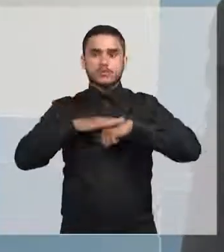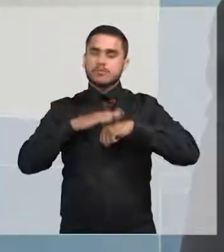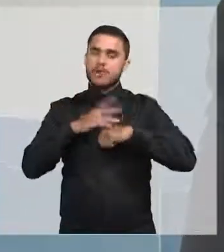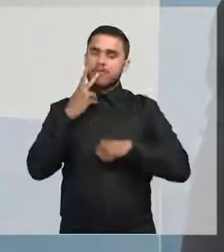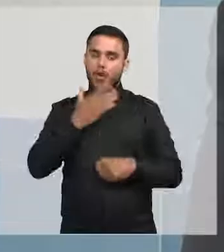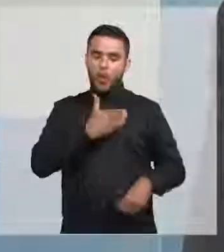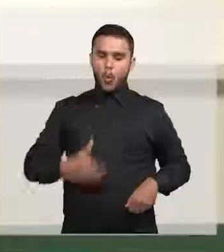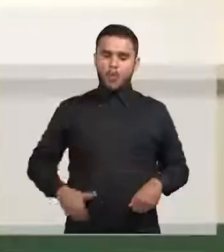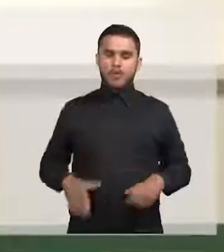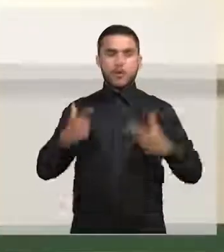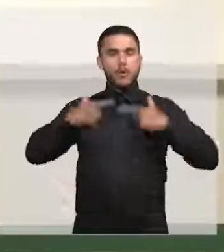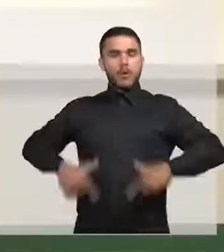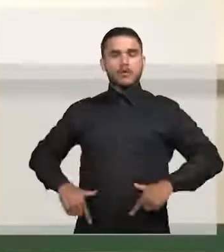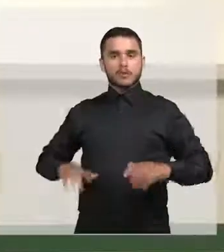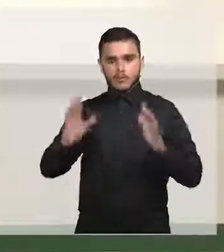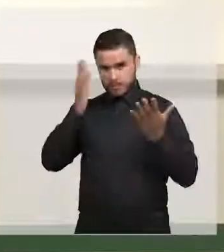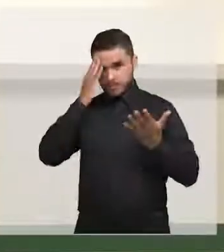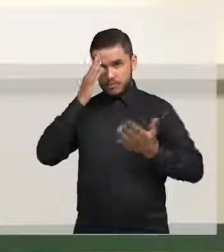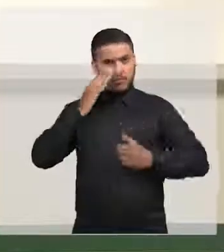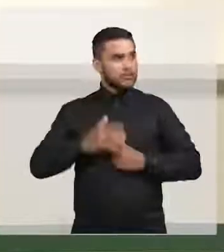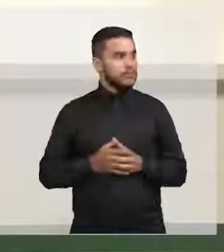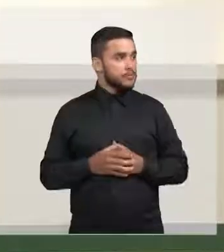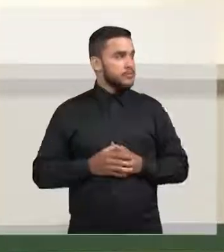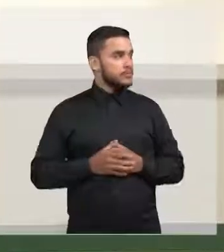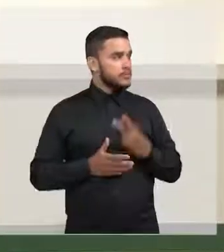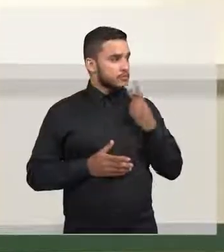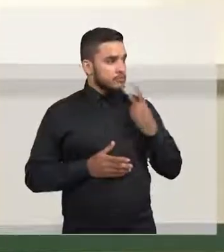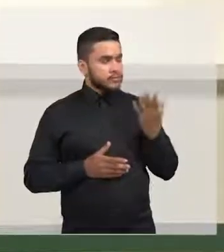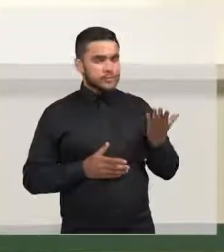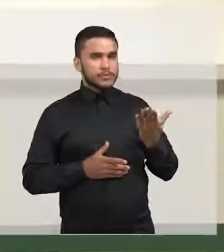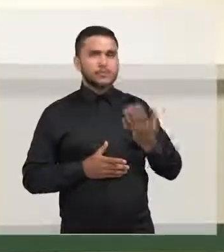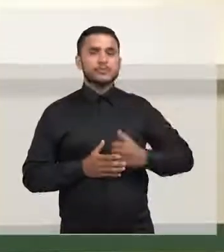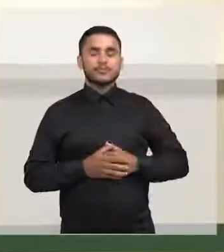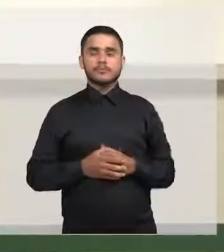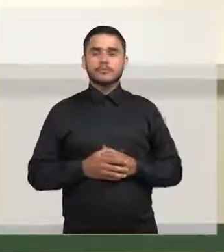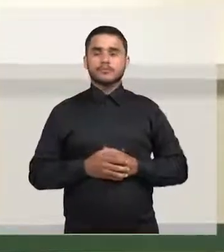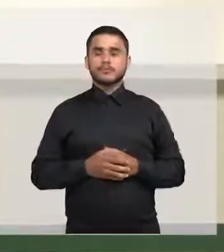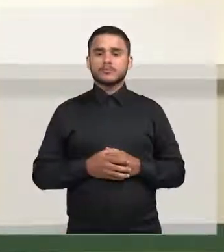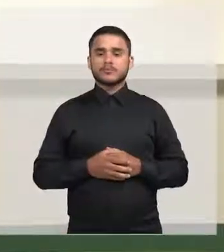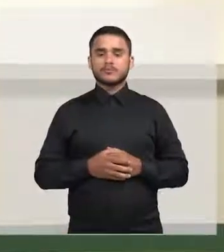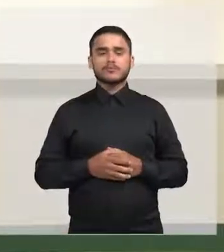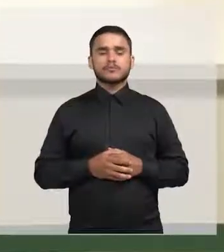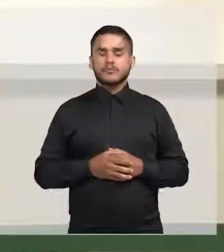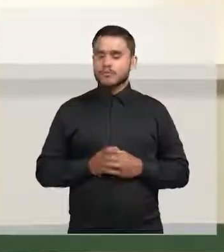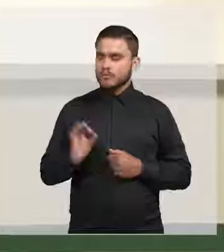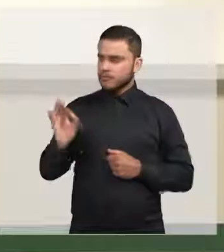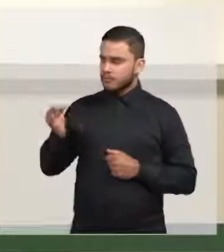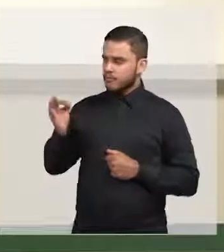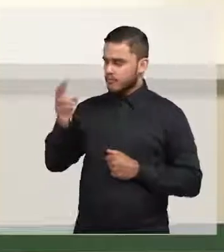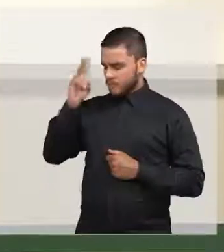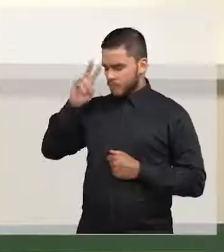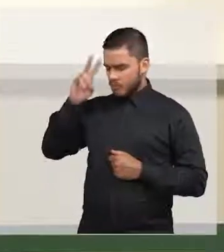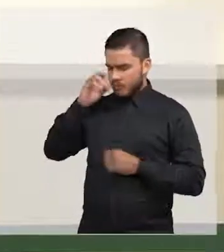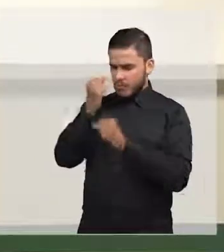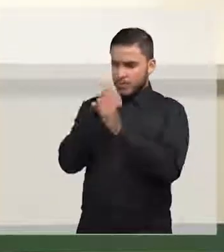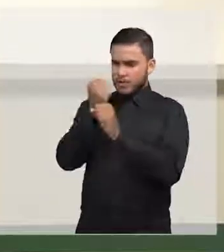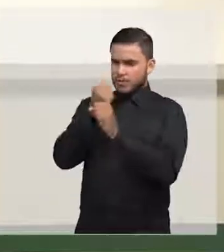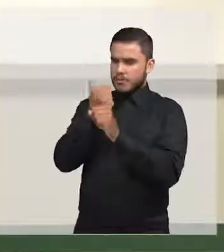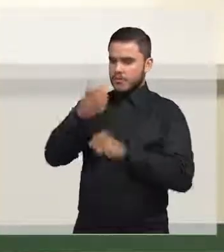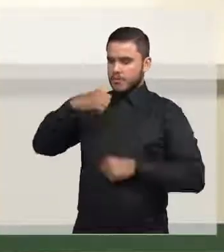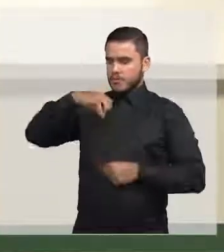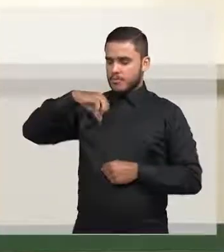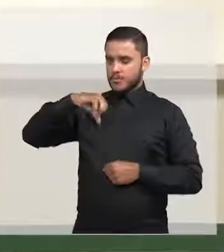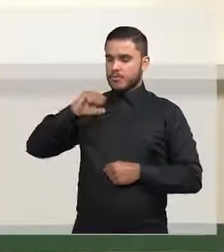Paulo Guedes. Você é muito novo, Carlos Frederico, mais Obrigado. novo do que eu. É. Na campanha de 89, Obrigado. as pessoas